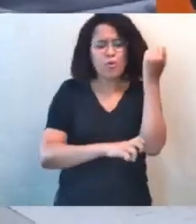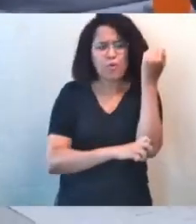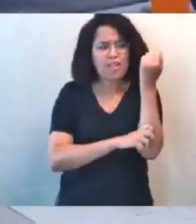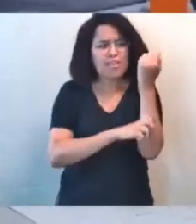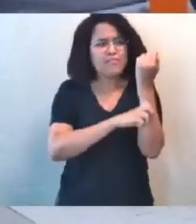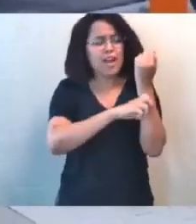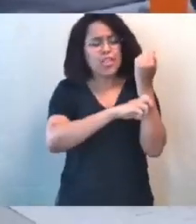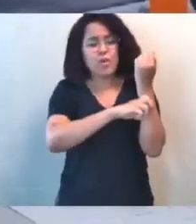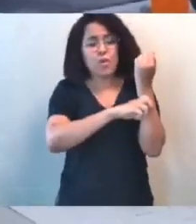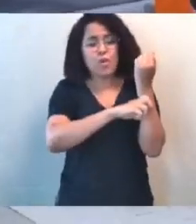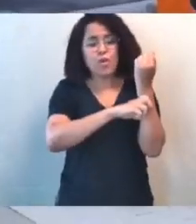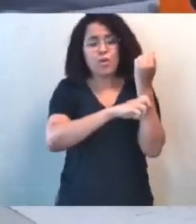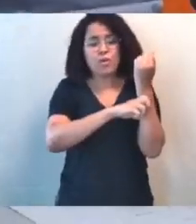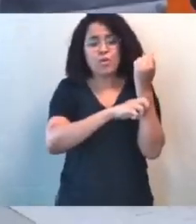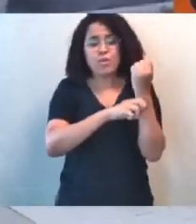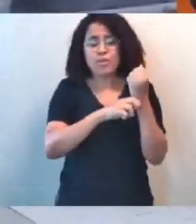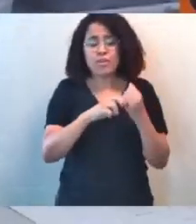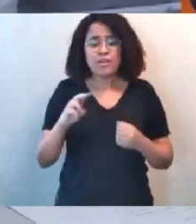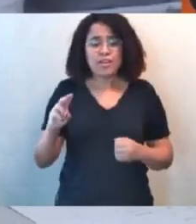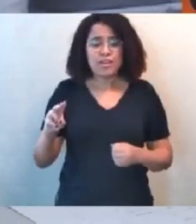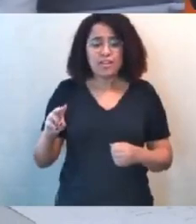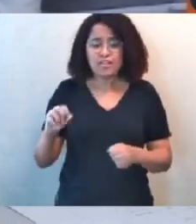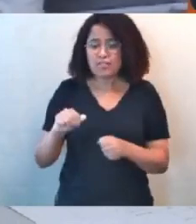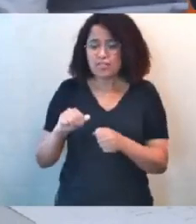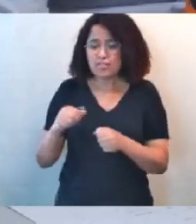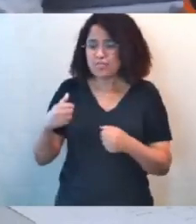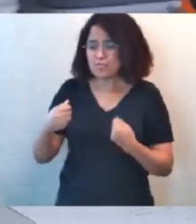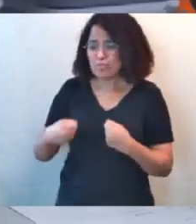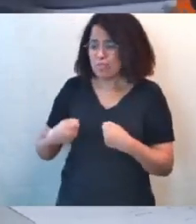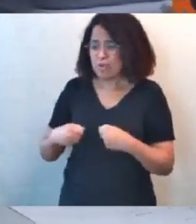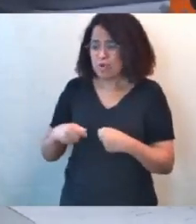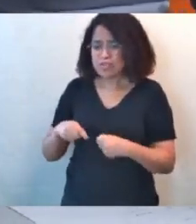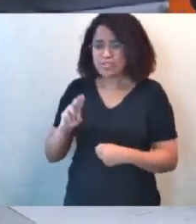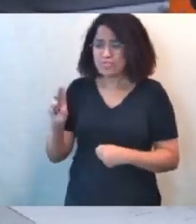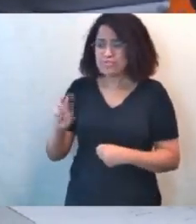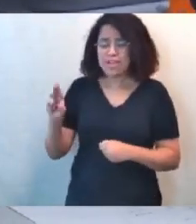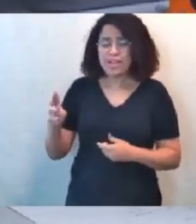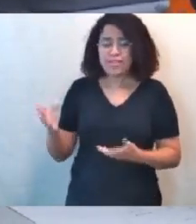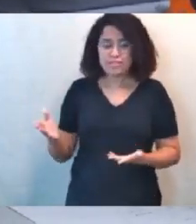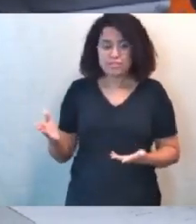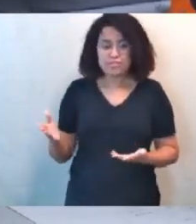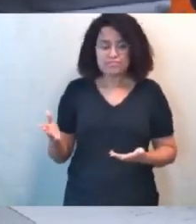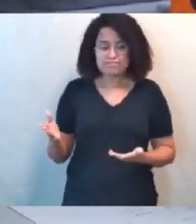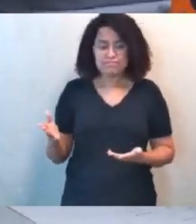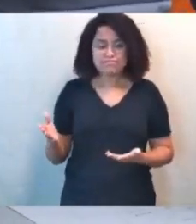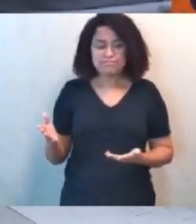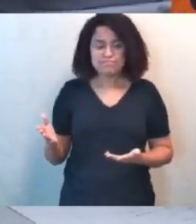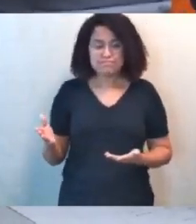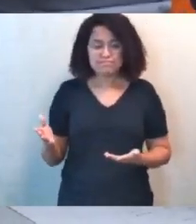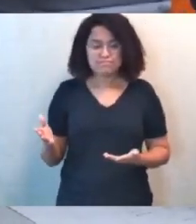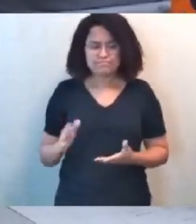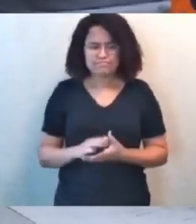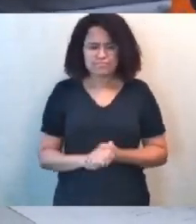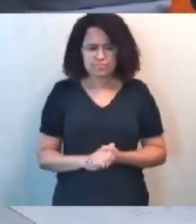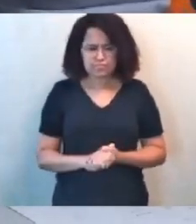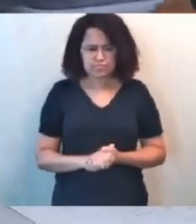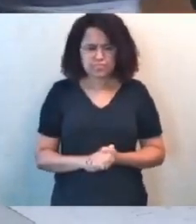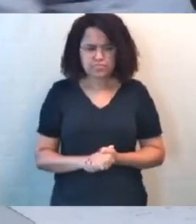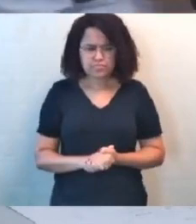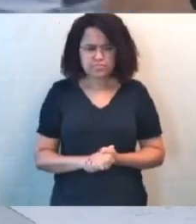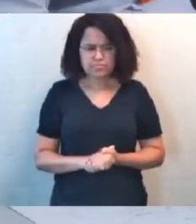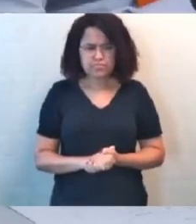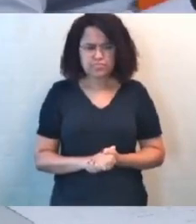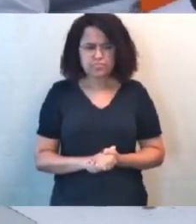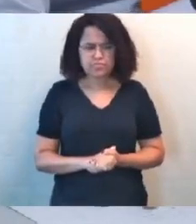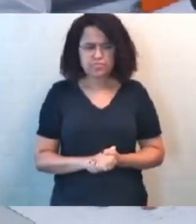teve condições de pegar o transporte público, porque não está funcionando. A gente está falando da empresa Begaleste Transporte, essa empresa que está sendo aqui investigada na